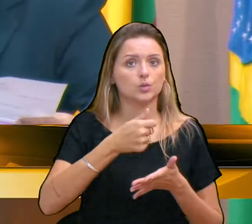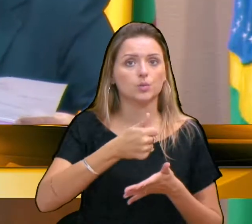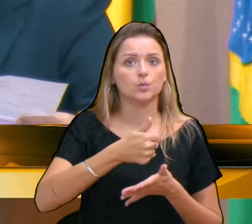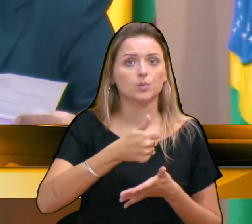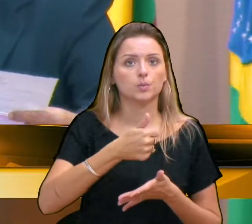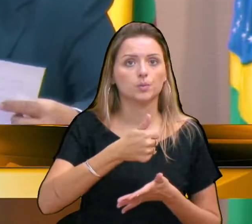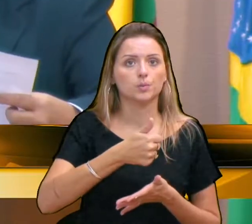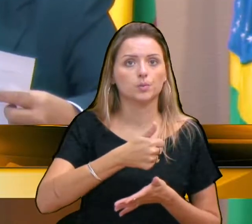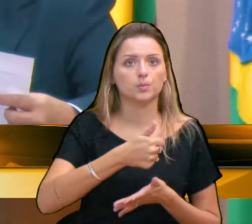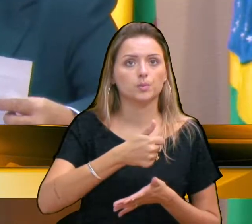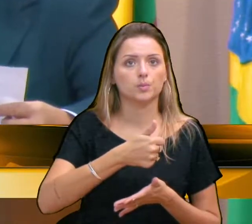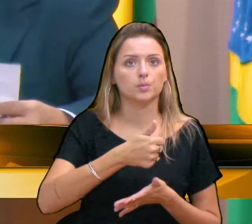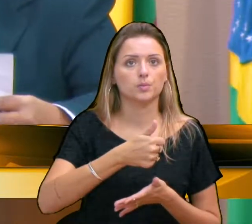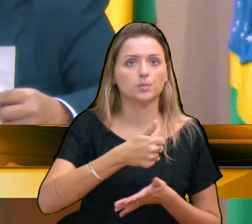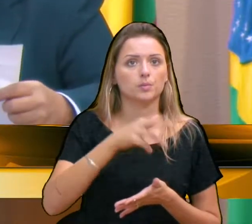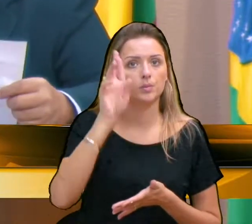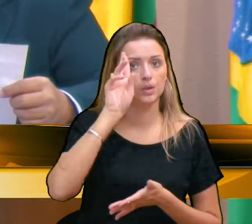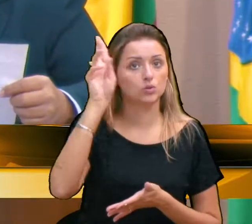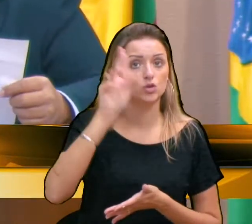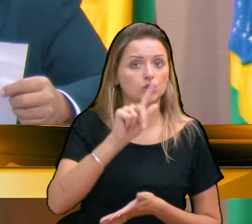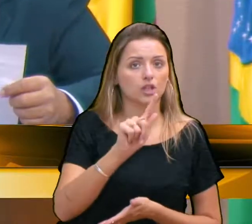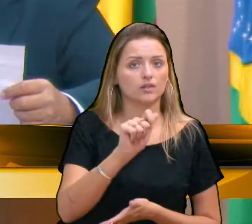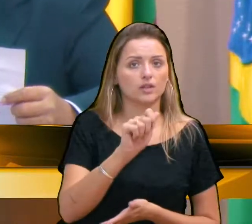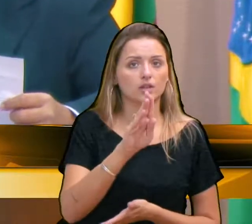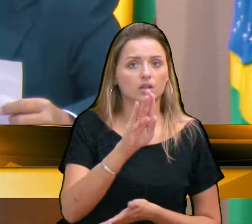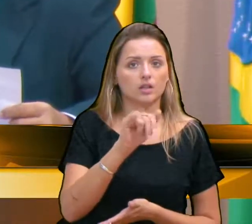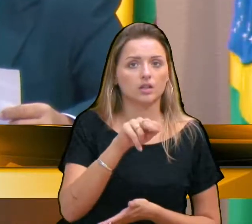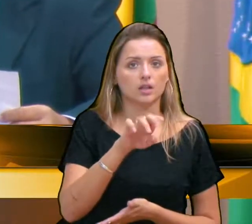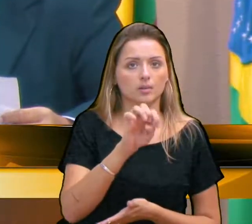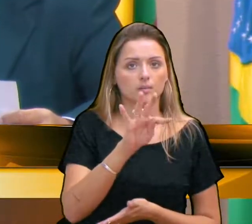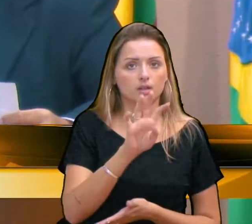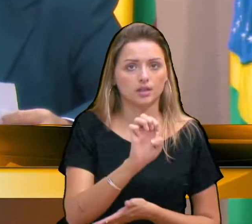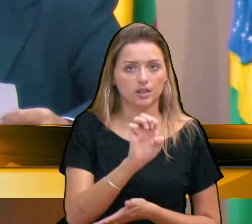primeiro-ministro ou pelo chefe de gabinete,